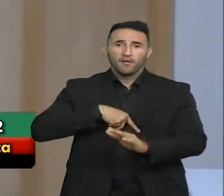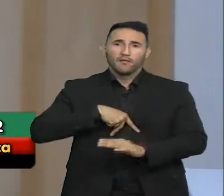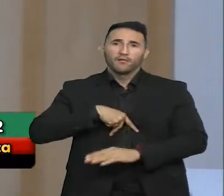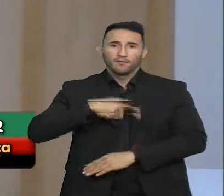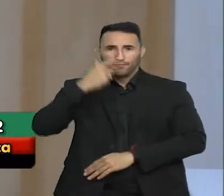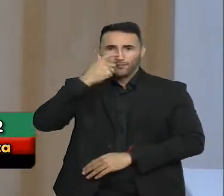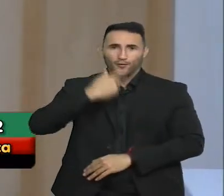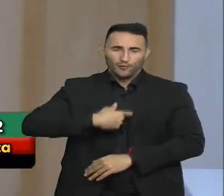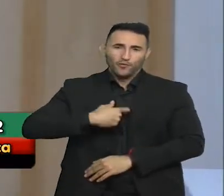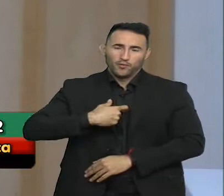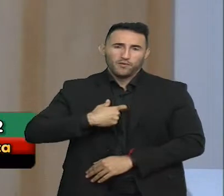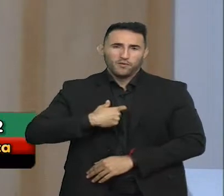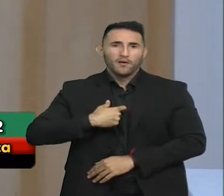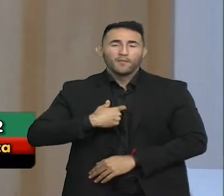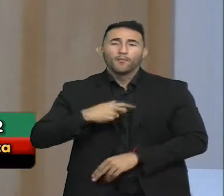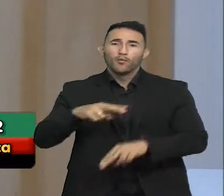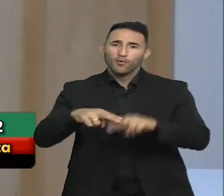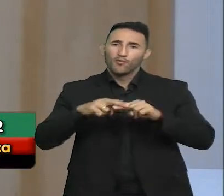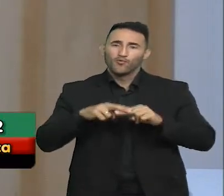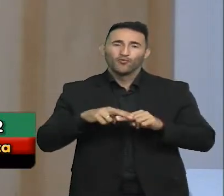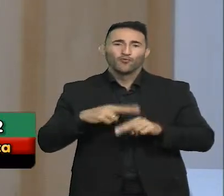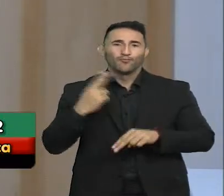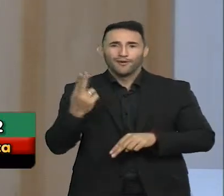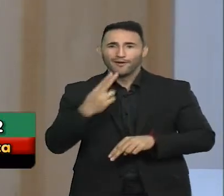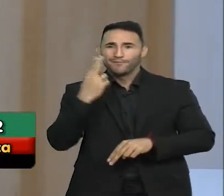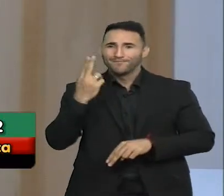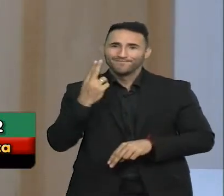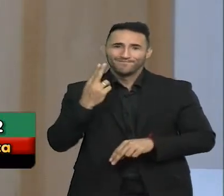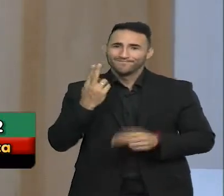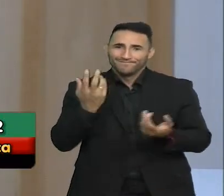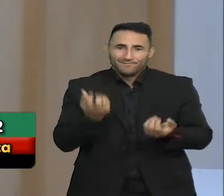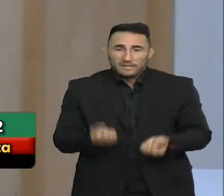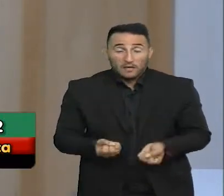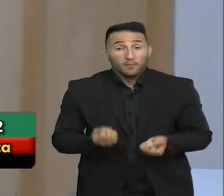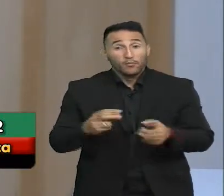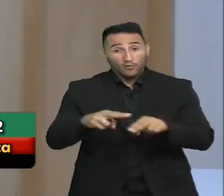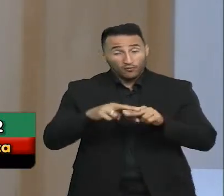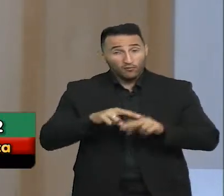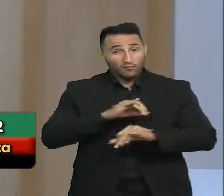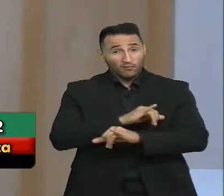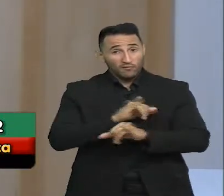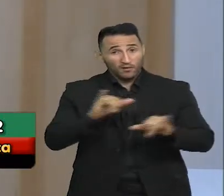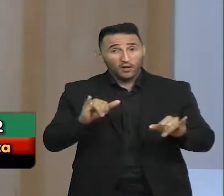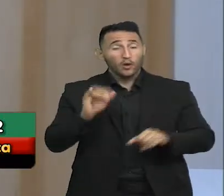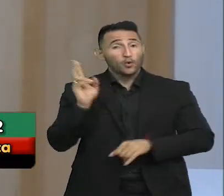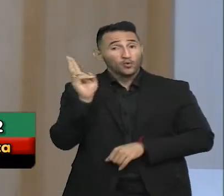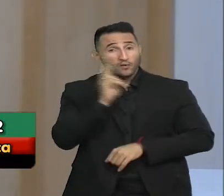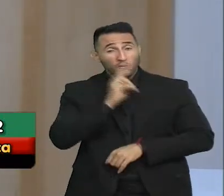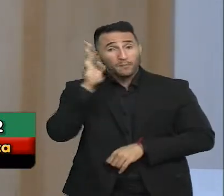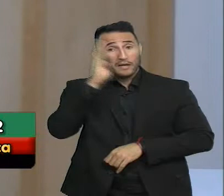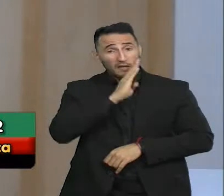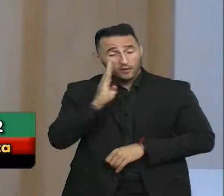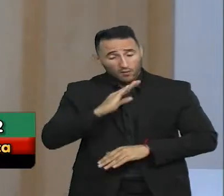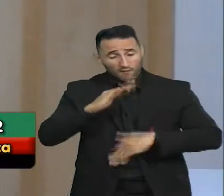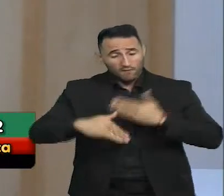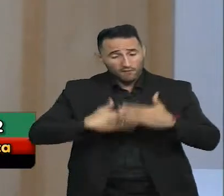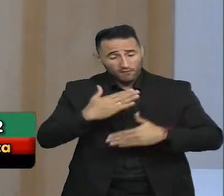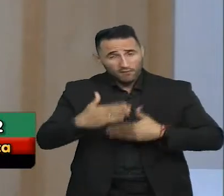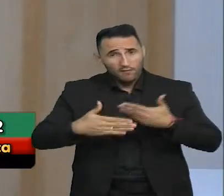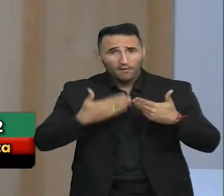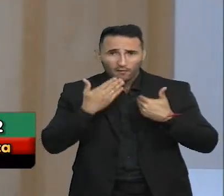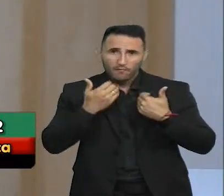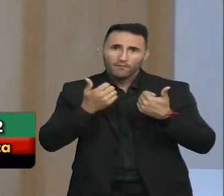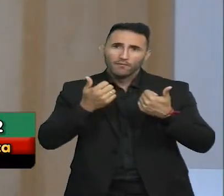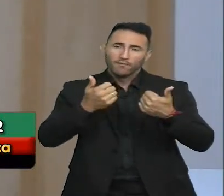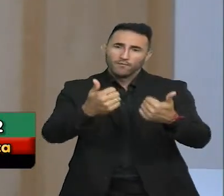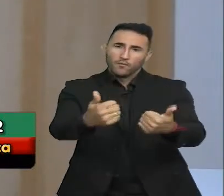portanto, nesse campo não cabem intromissões. Reafirmamos a urgência de o Brasil interromper o avanço da apologia